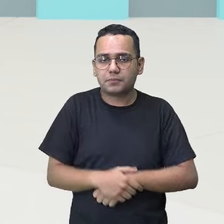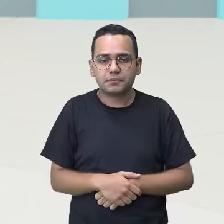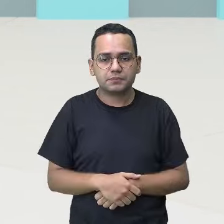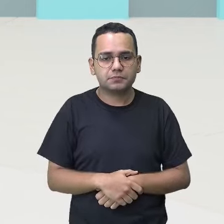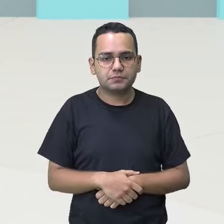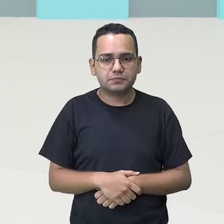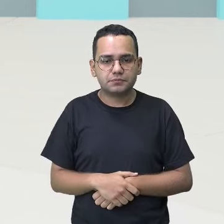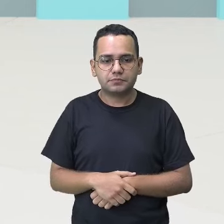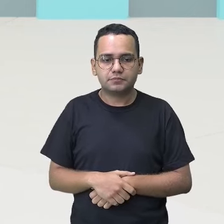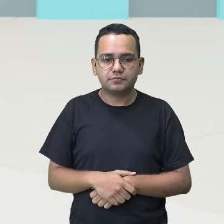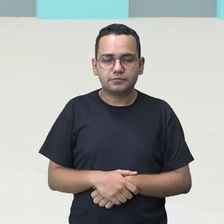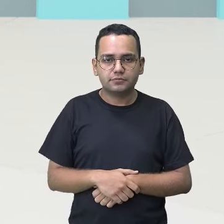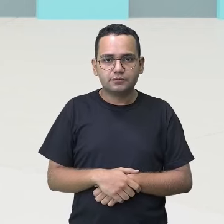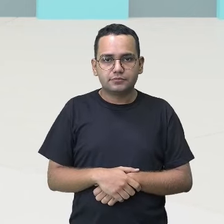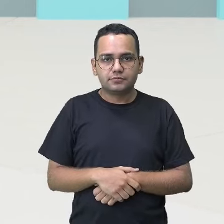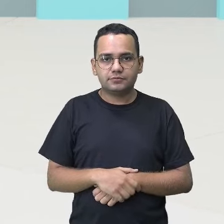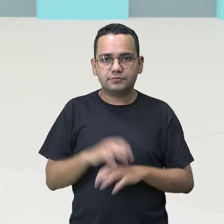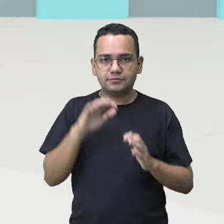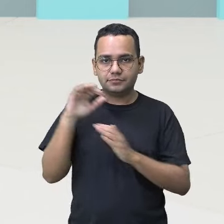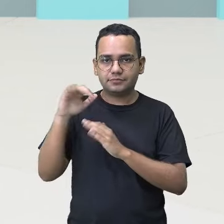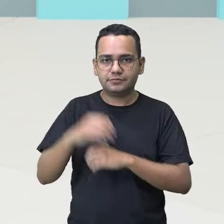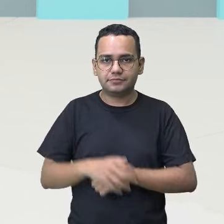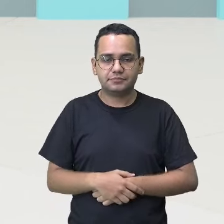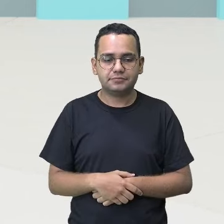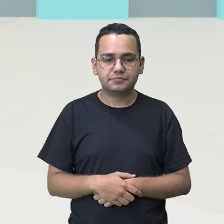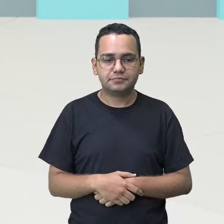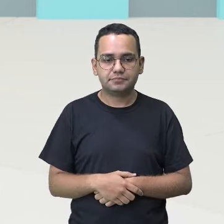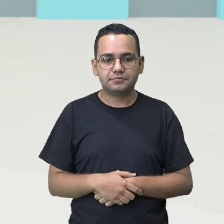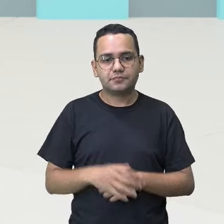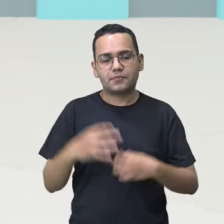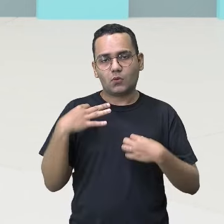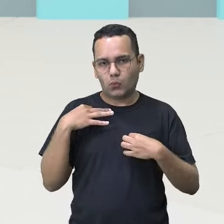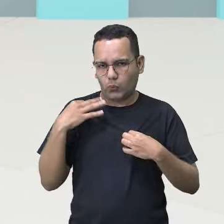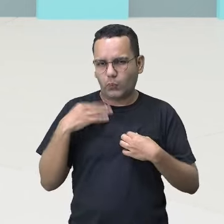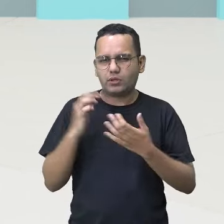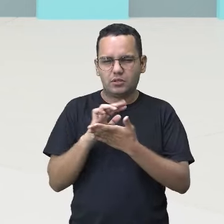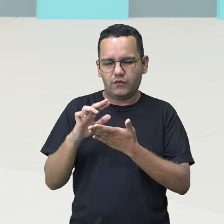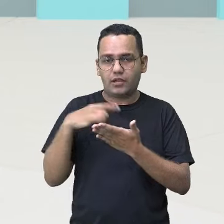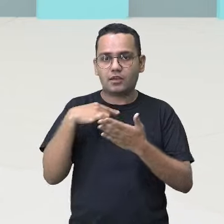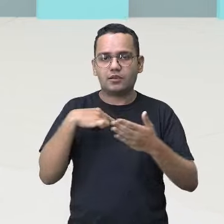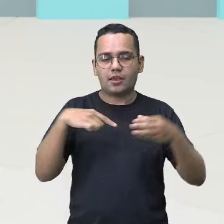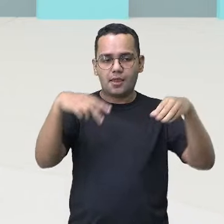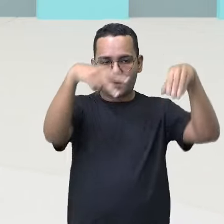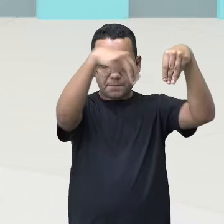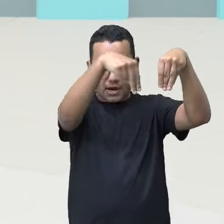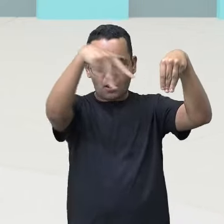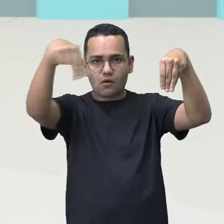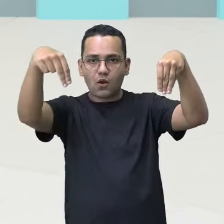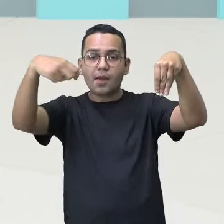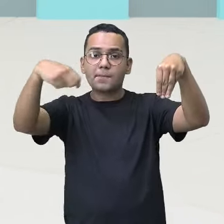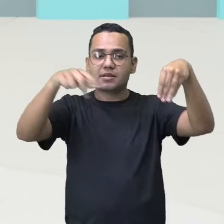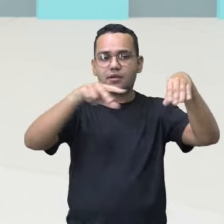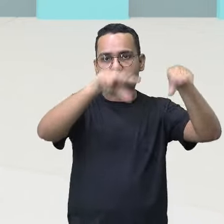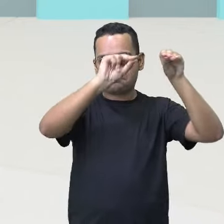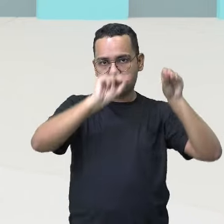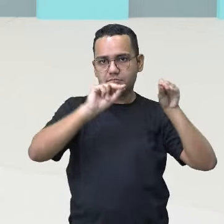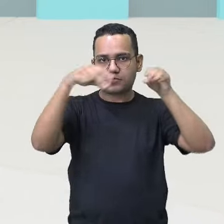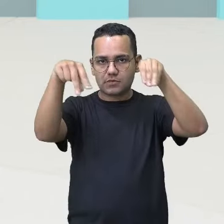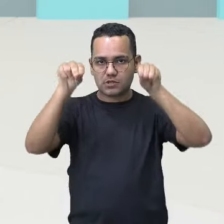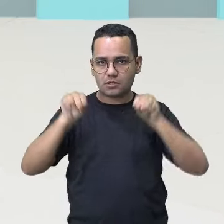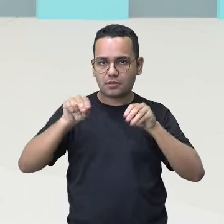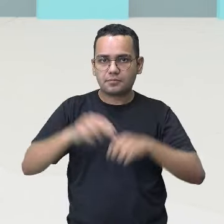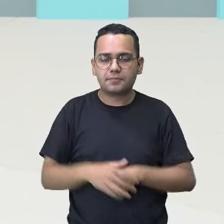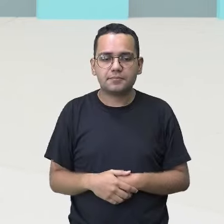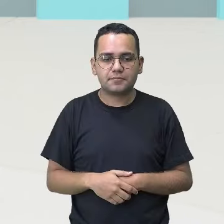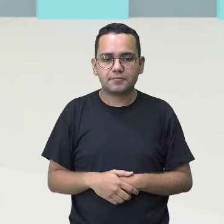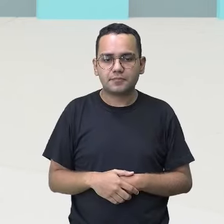acontecer na segunda Vejam as roupas que estão na corda devem ser tiradas Então eu estou falando